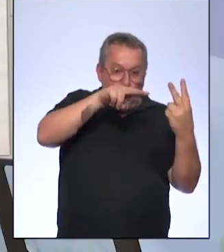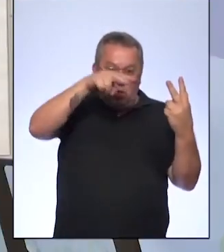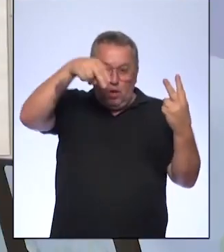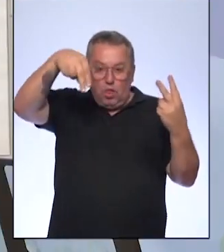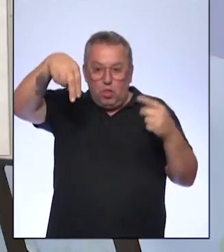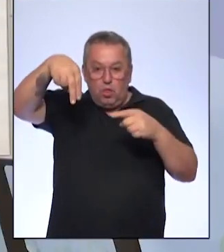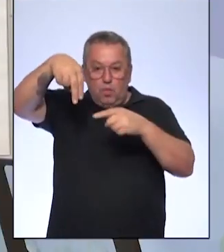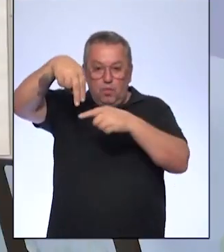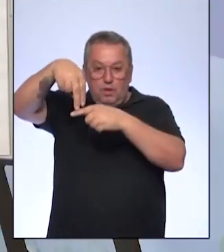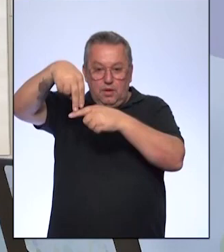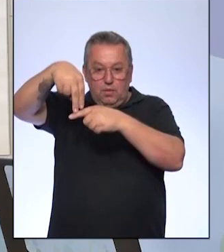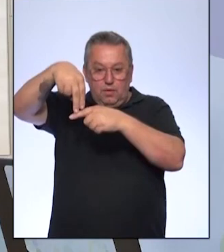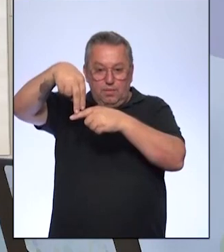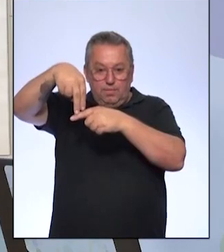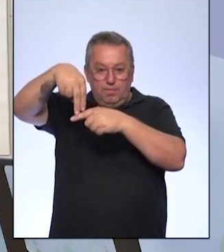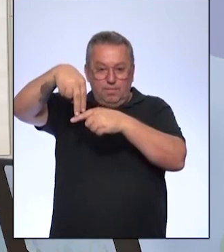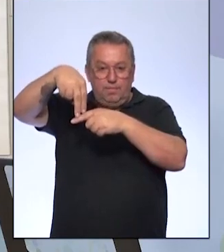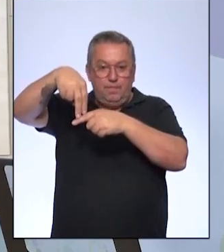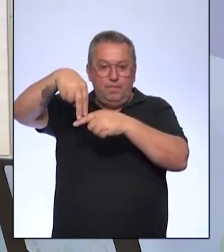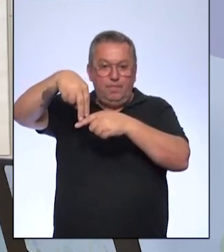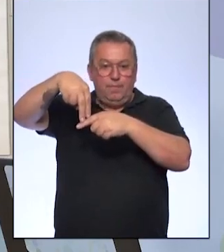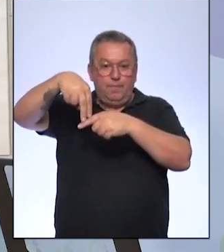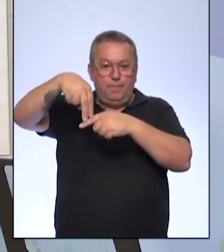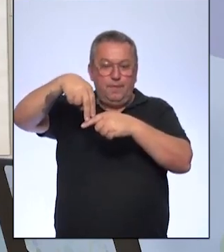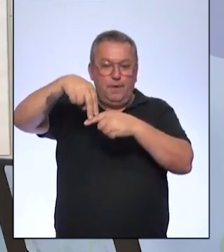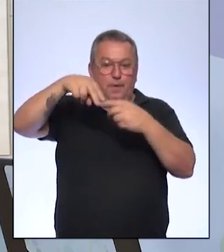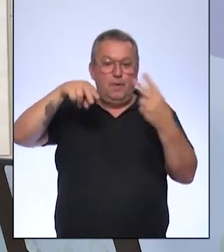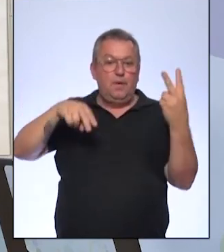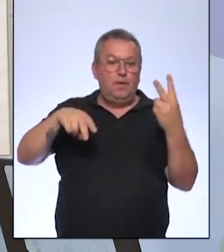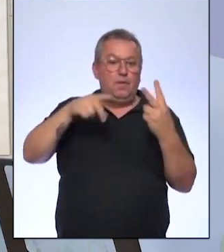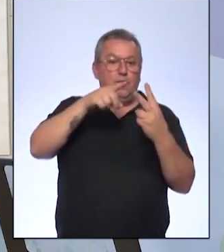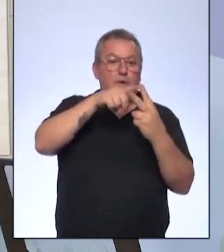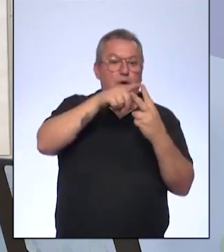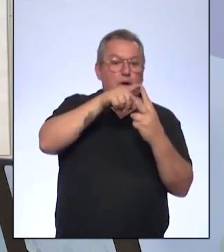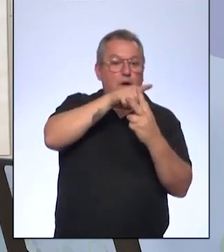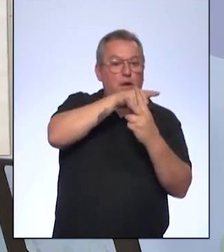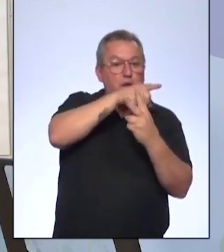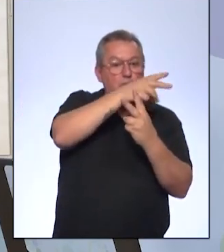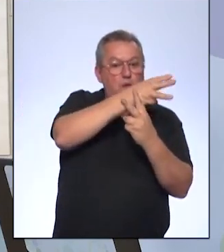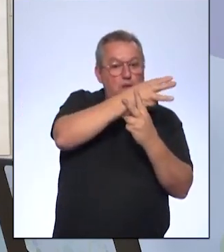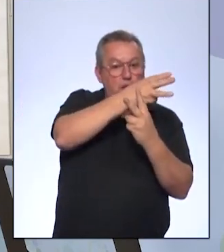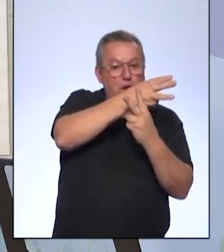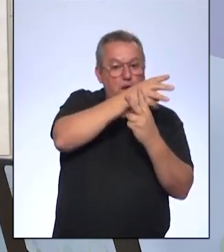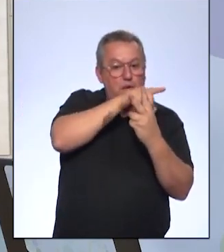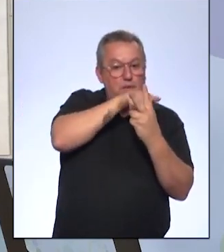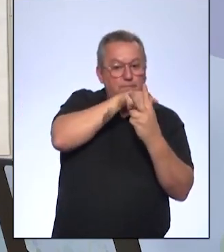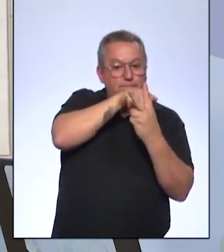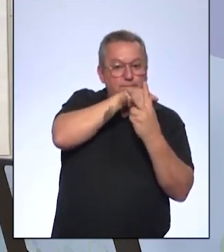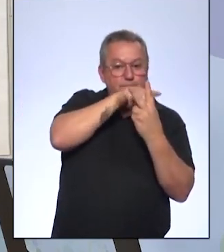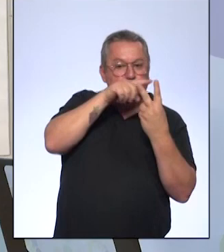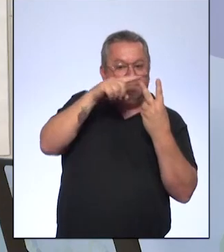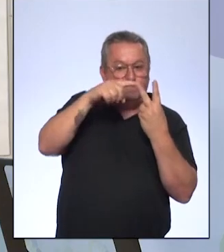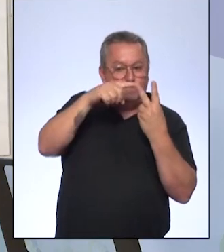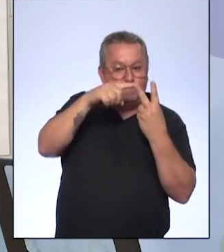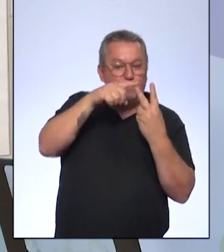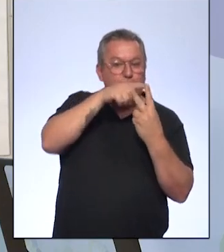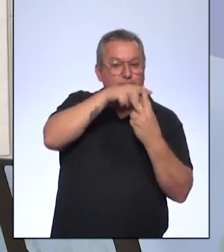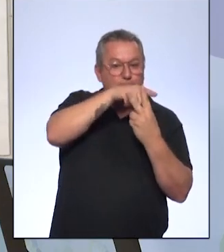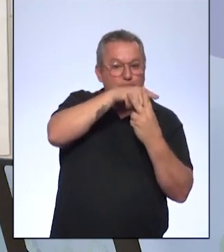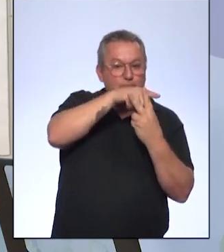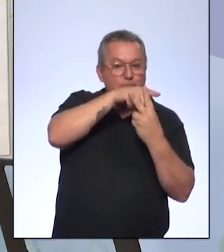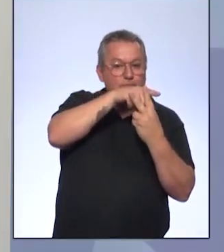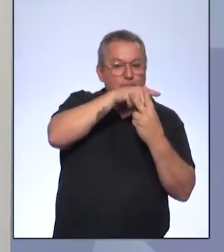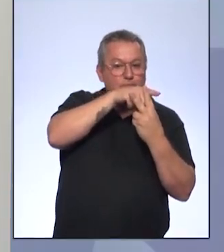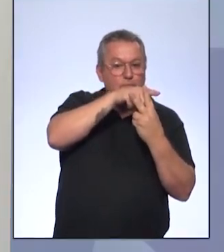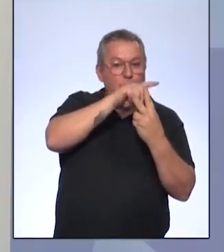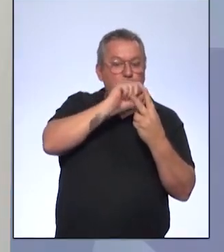da minha fração. E o valor que está aqui fora, no meu índice, ele passa a